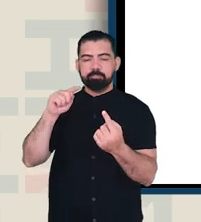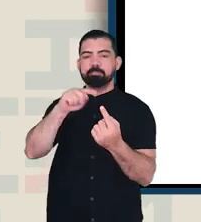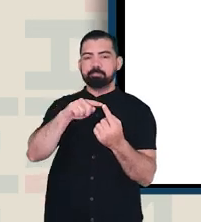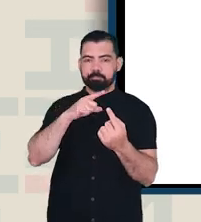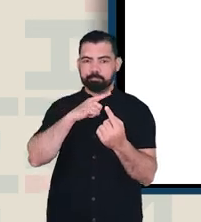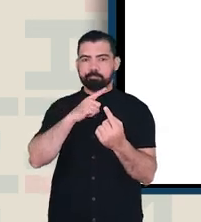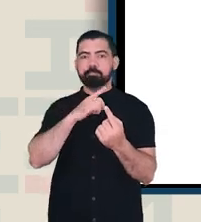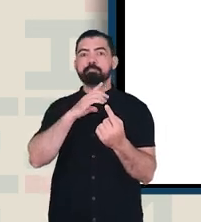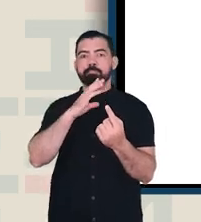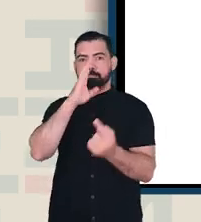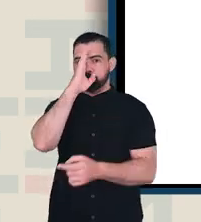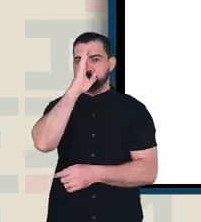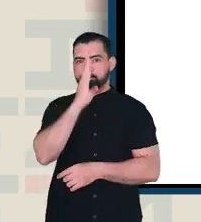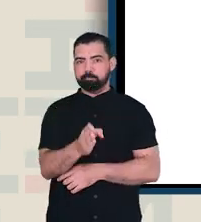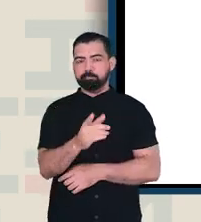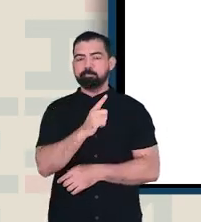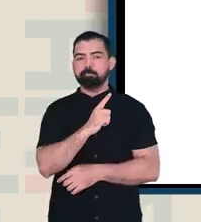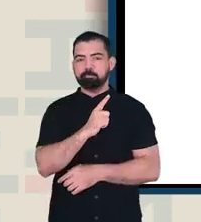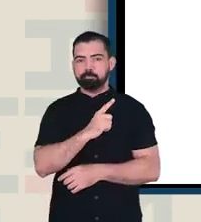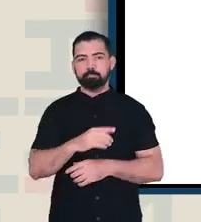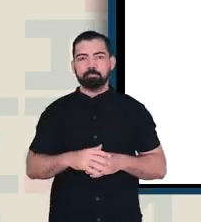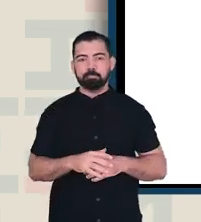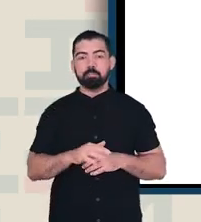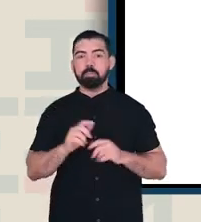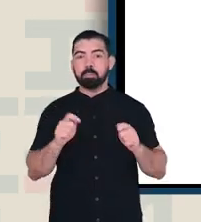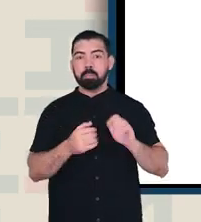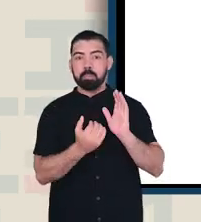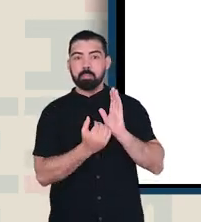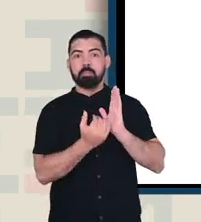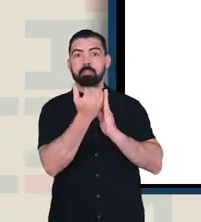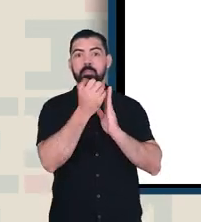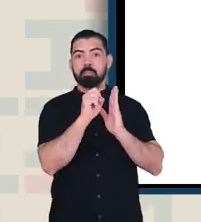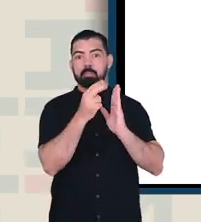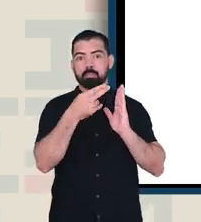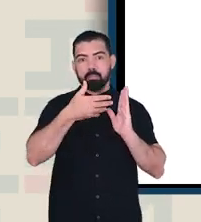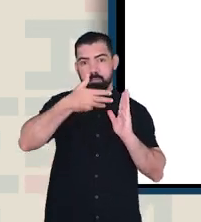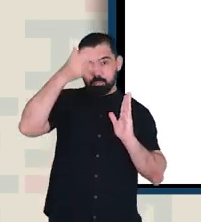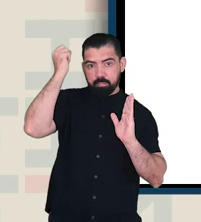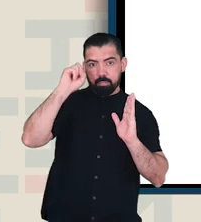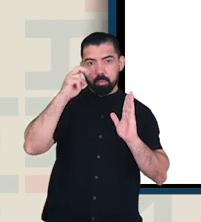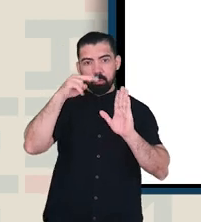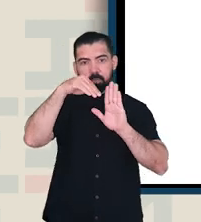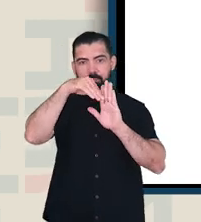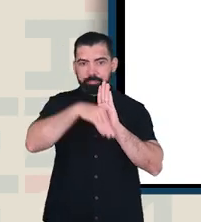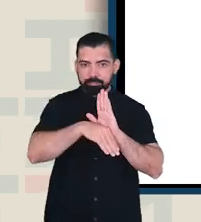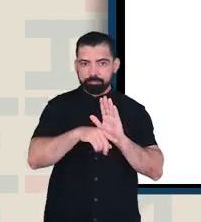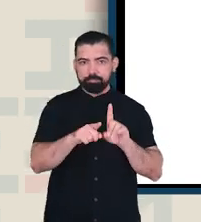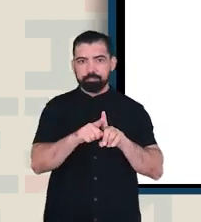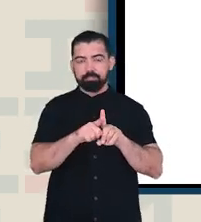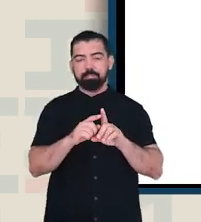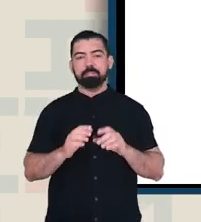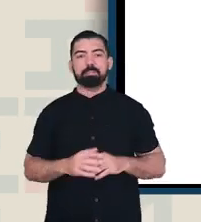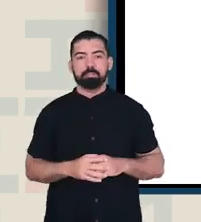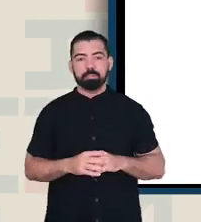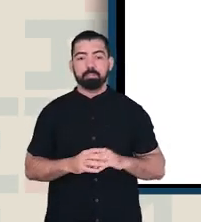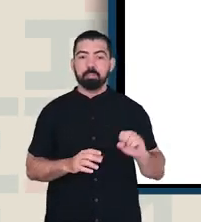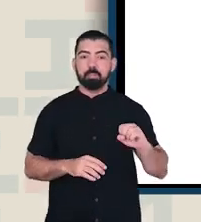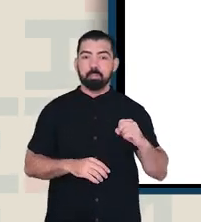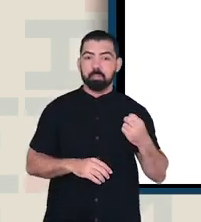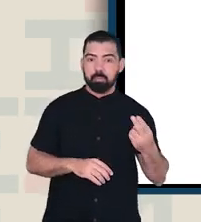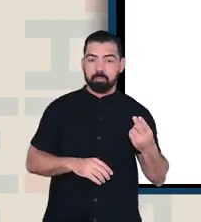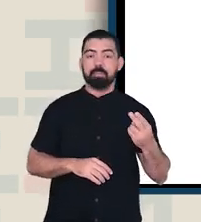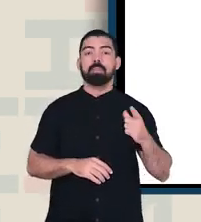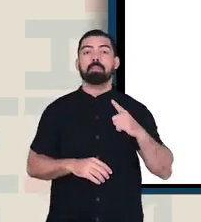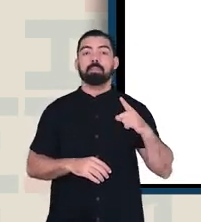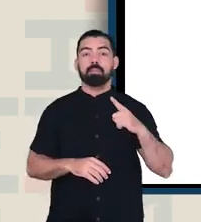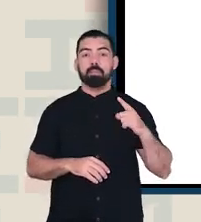intencionalidade, uma direcionalidade, ou crescer, ou acelerar, ou decrescer, ou dar passo a uma